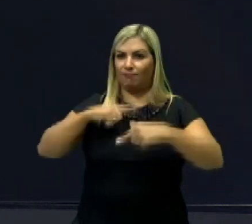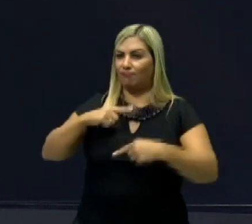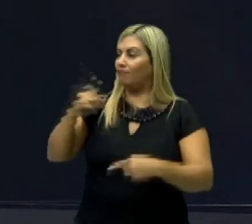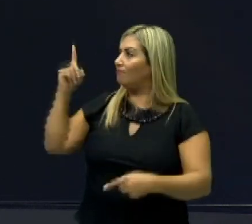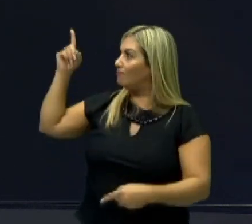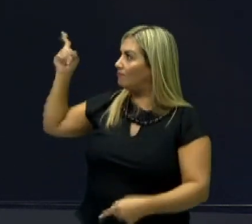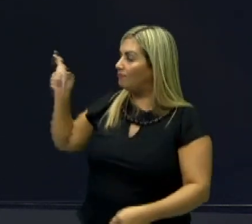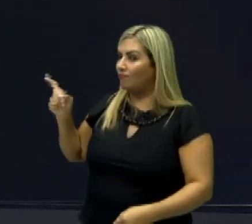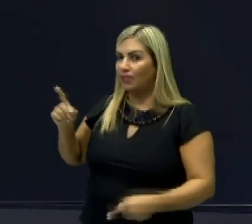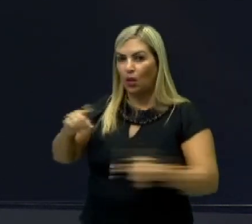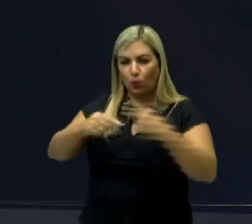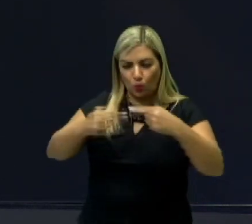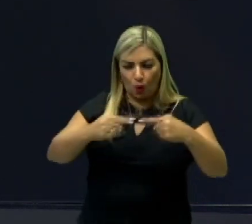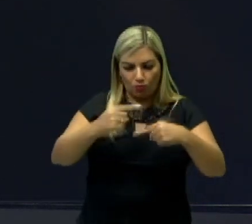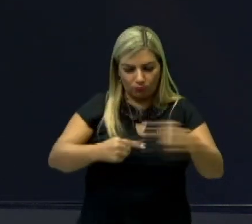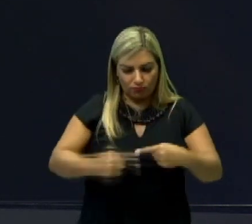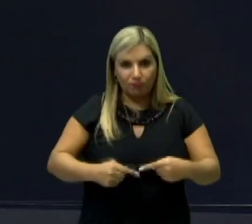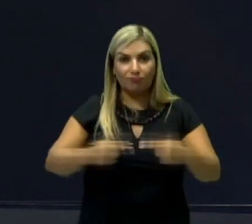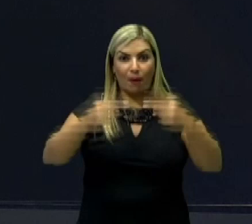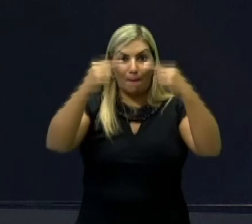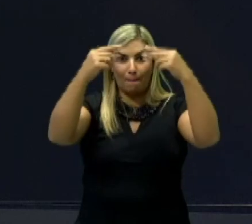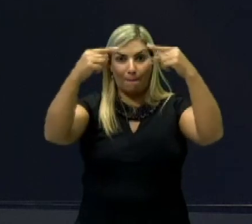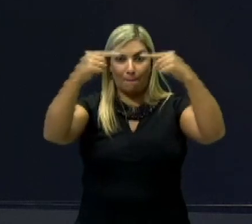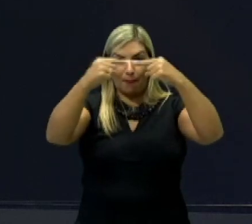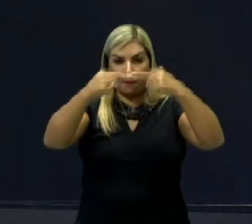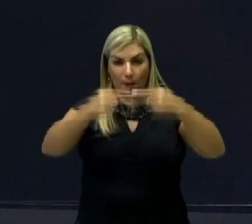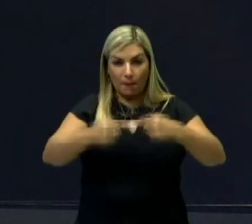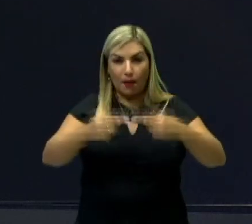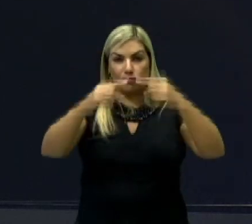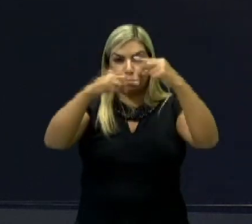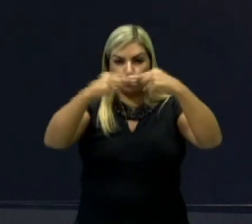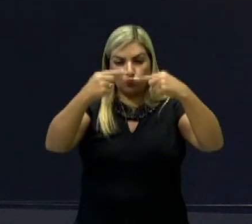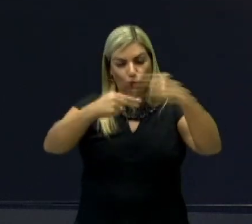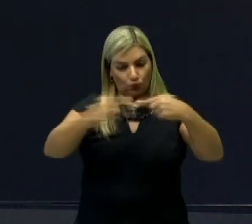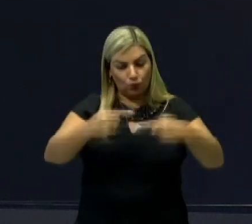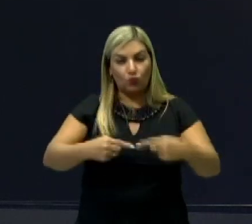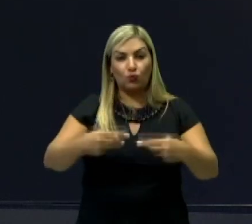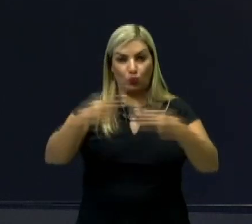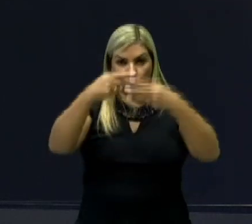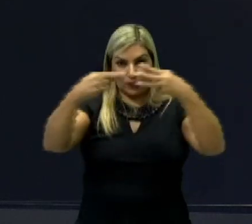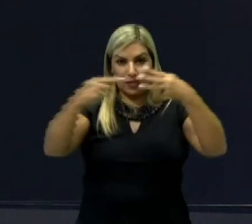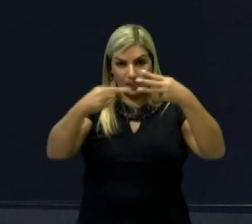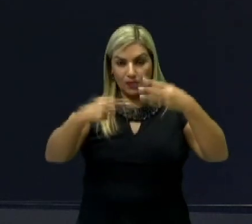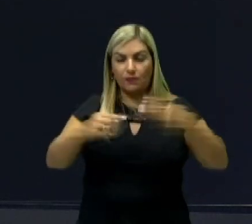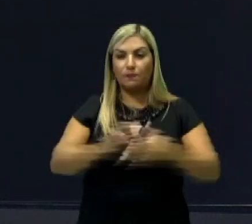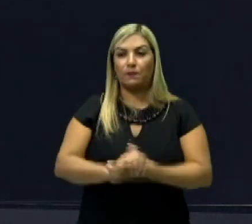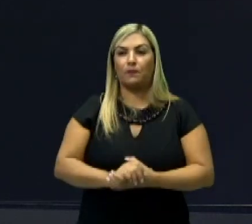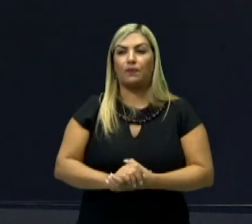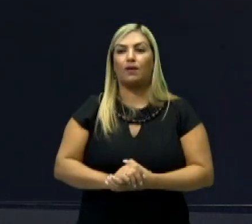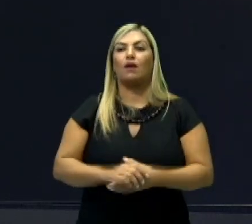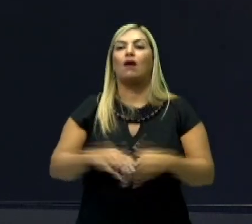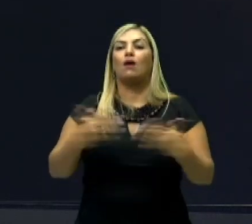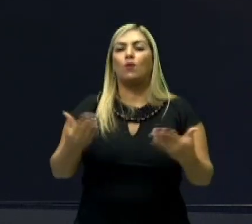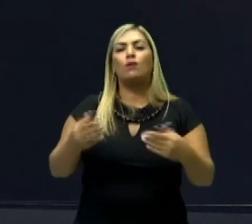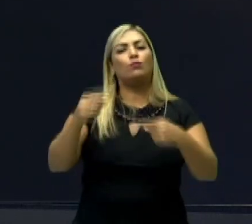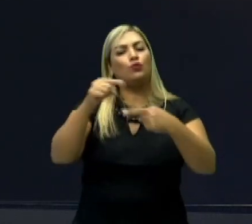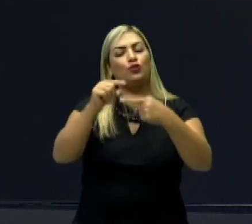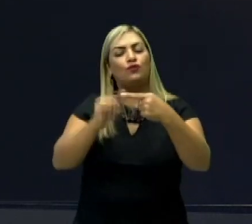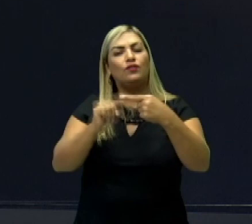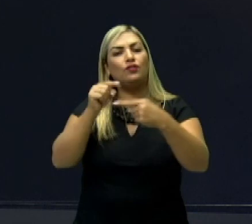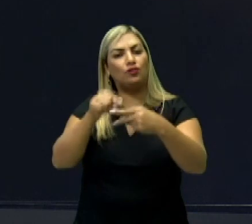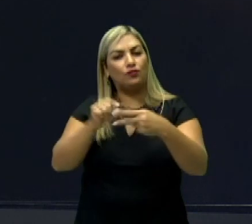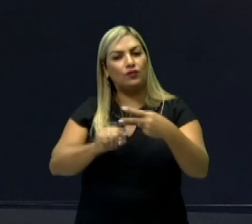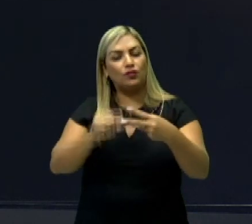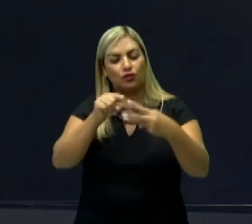que a gente vai chamar de nó. O que é nó? É a minha bifurcação. E aí ela vai começar a dividir. Quando ela divide aqui, ela divide em